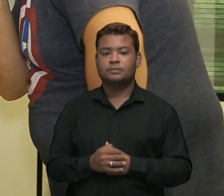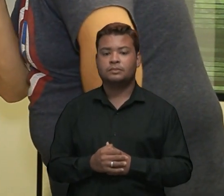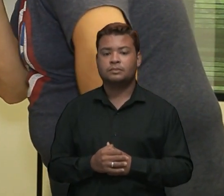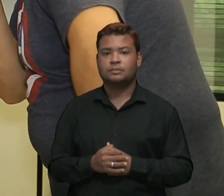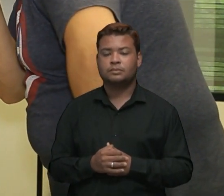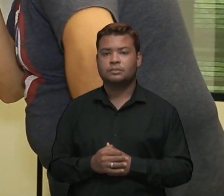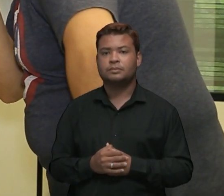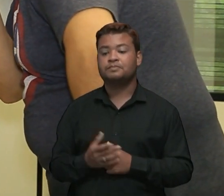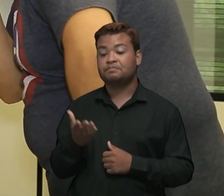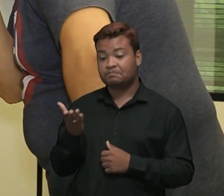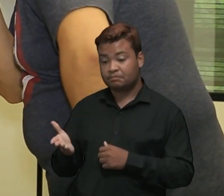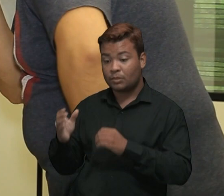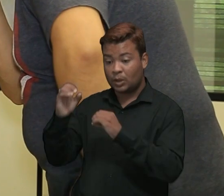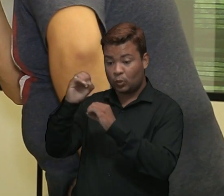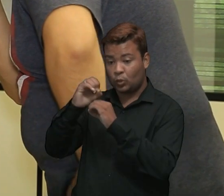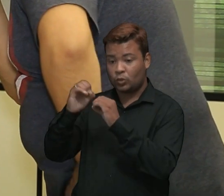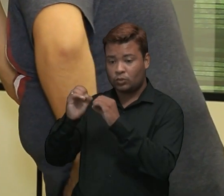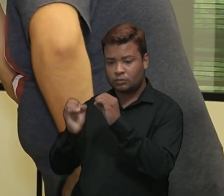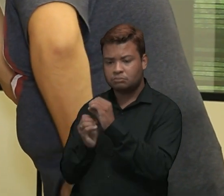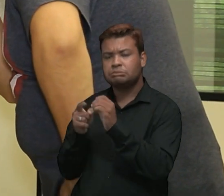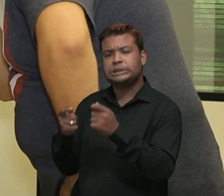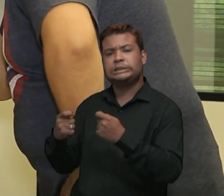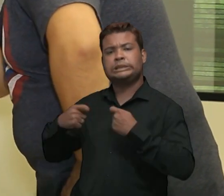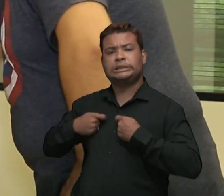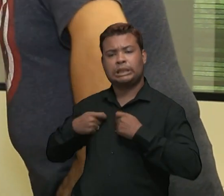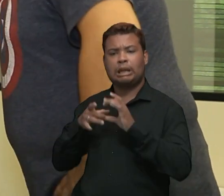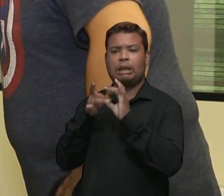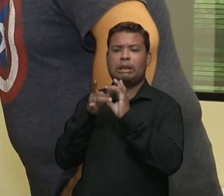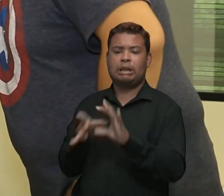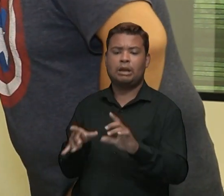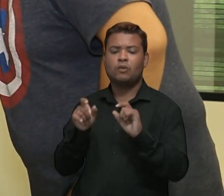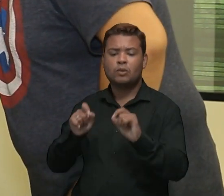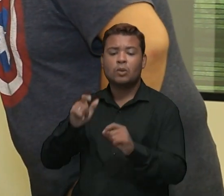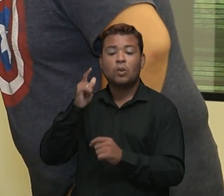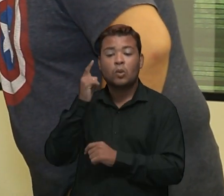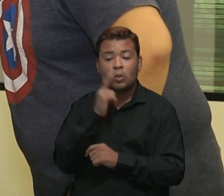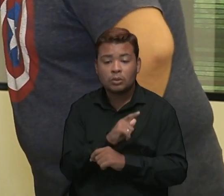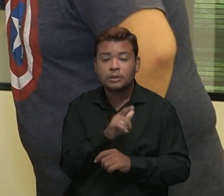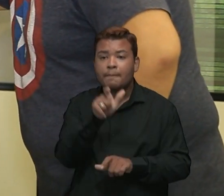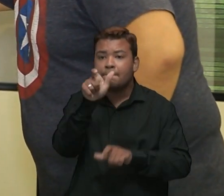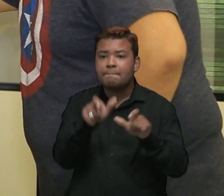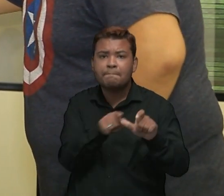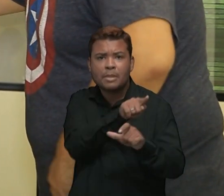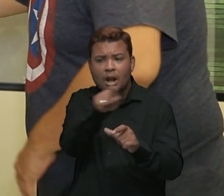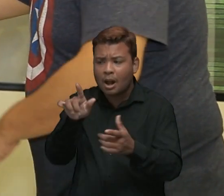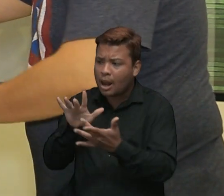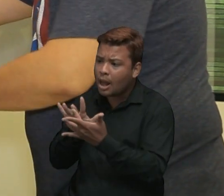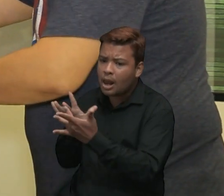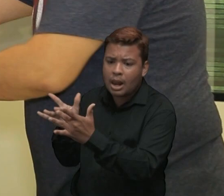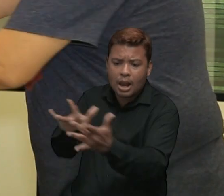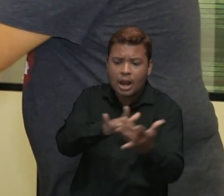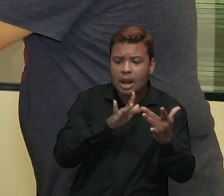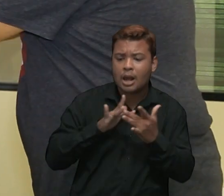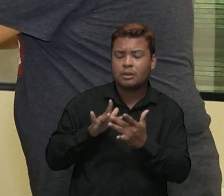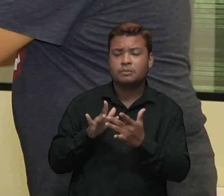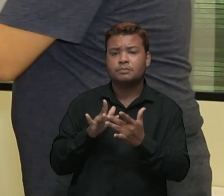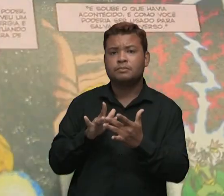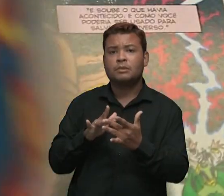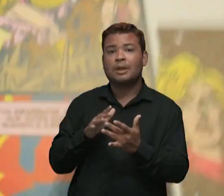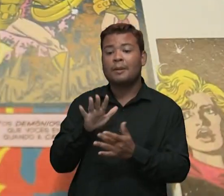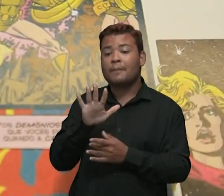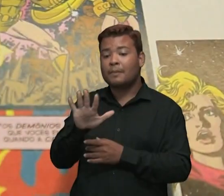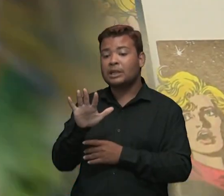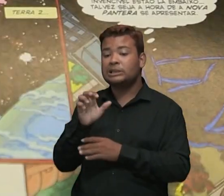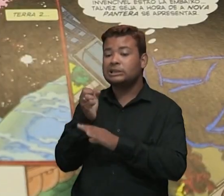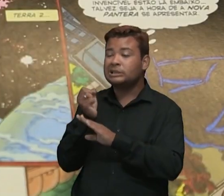A UFG me permitiu ter acesso a uma gama de pessoas que dificilmente eu teria acesso